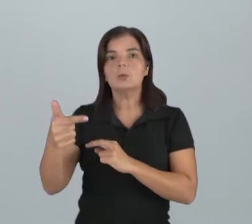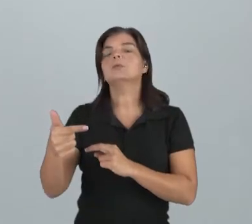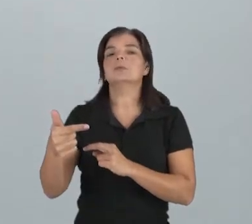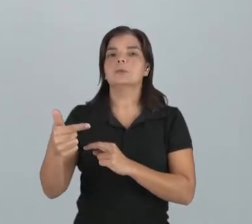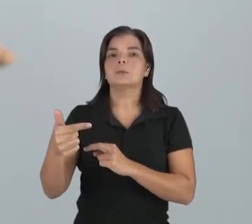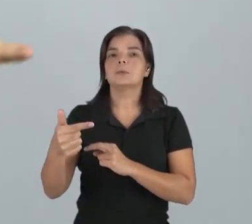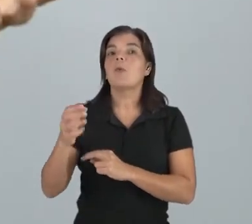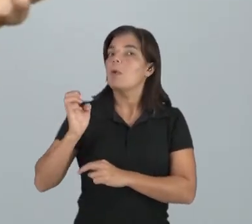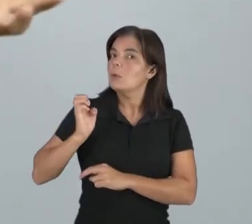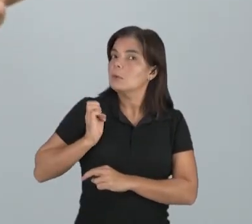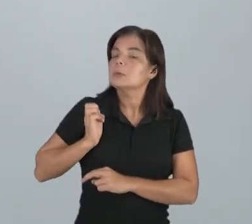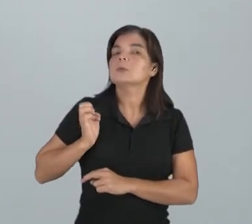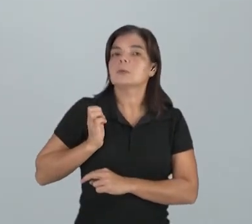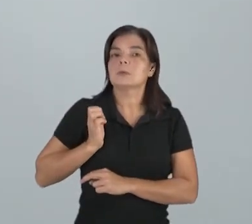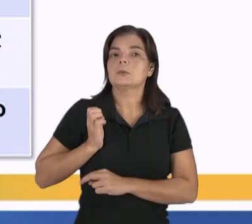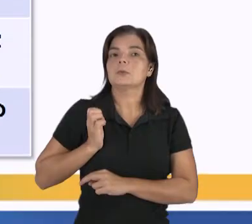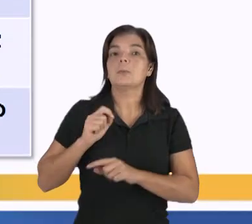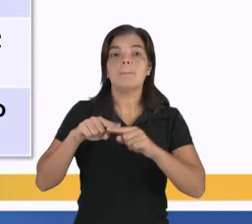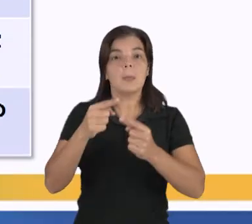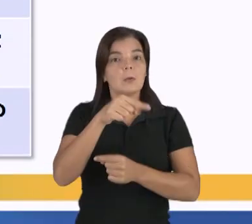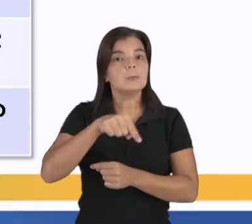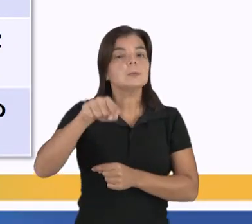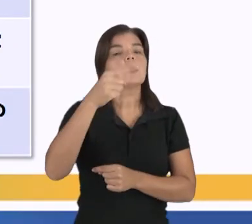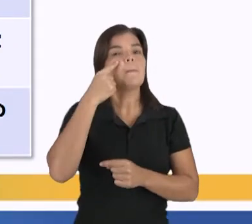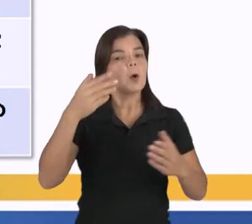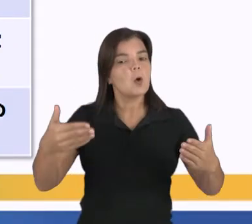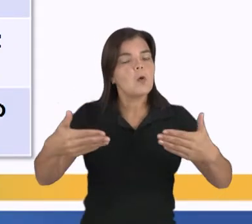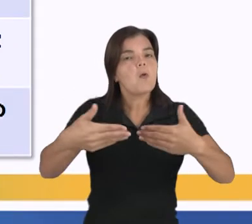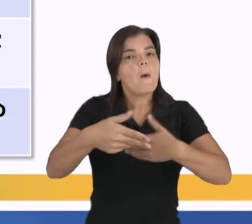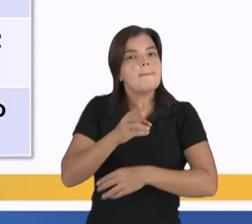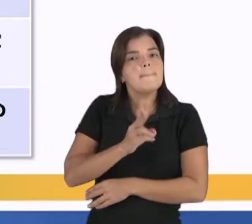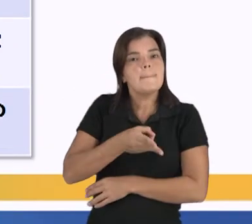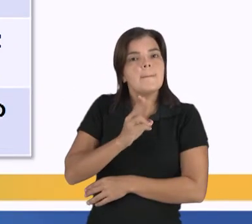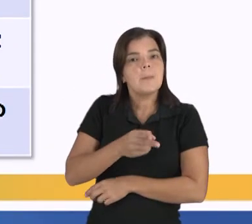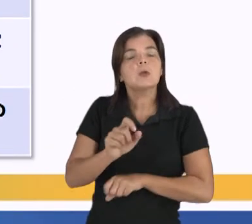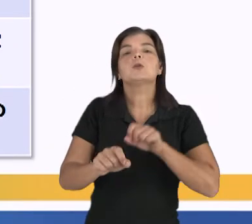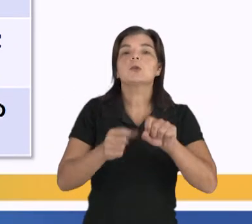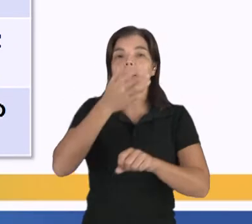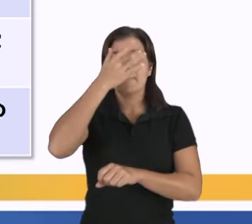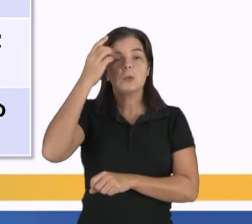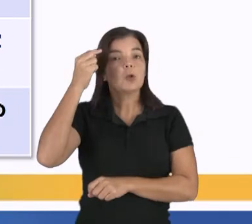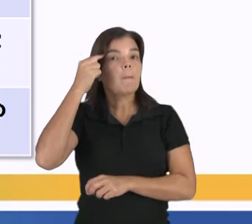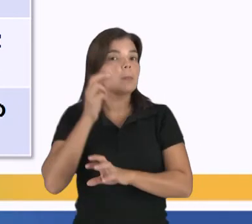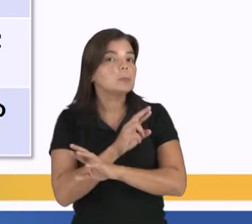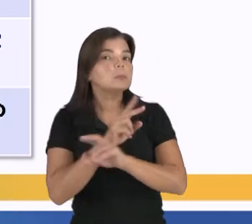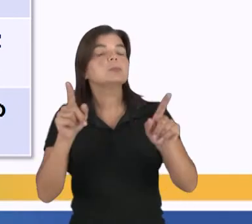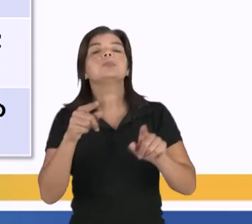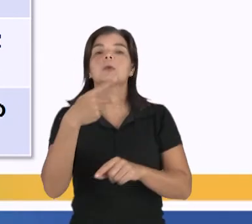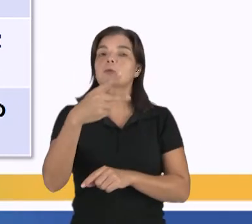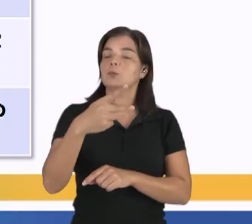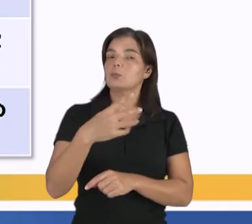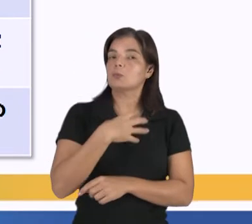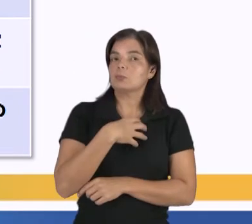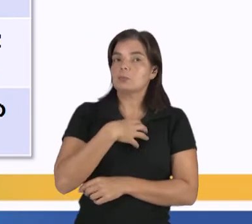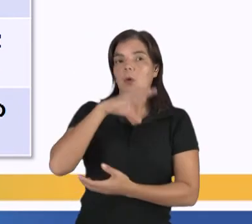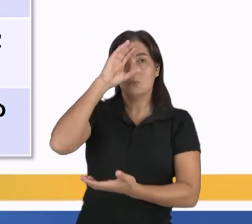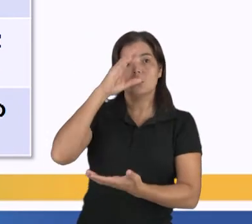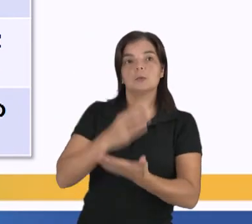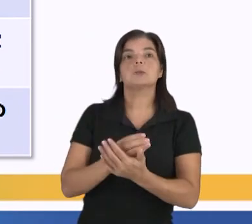dever ético, não é? Mas você deve acolher mesmo aquele que pensa diferente da sua maneira de